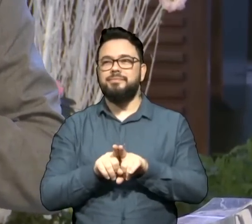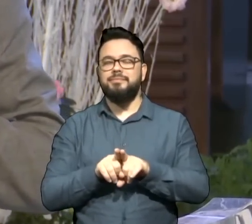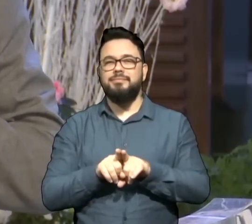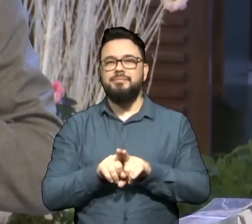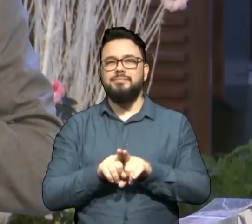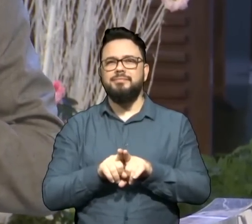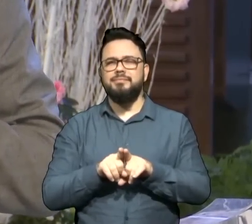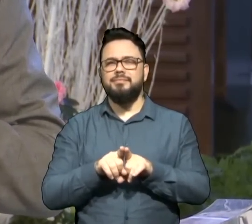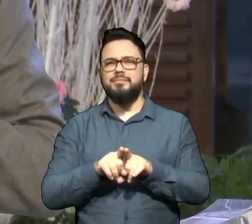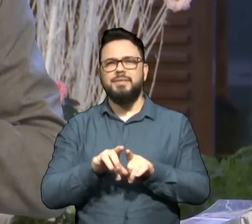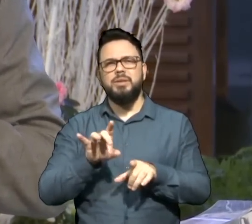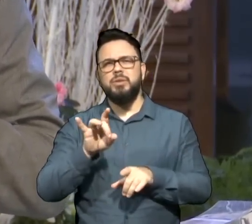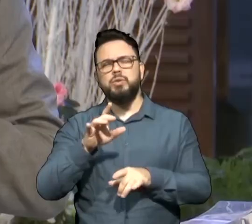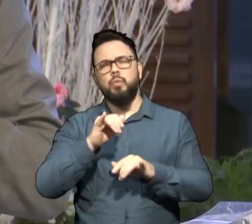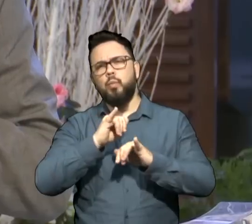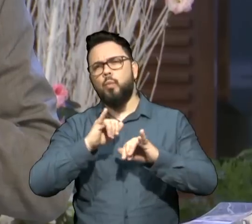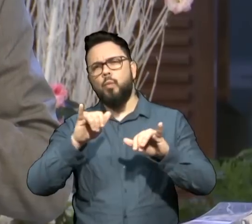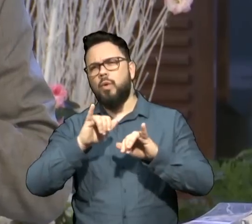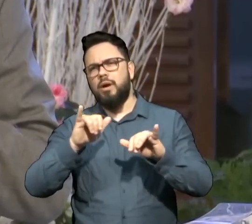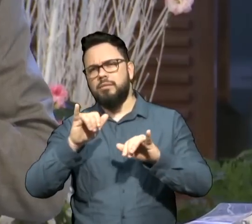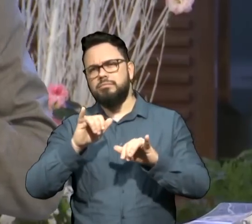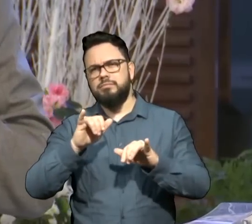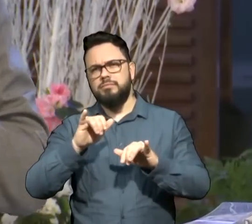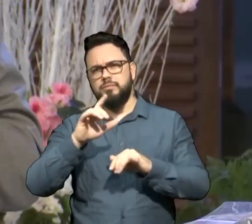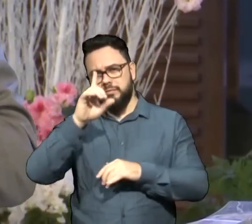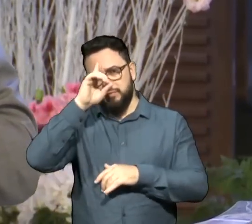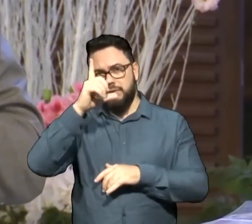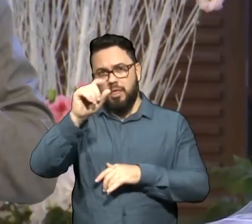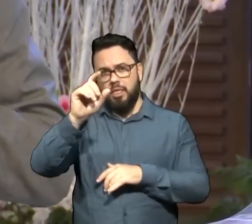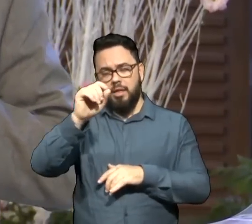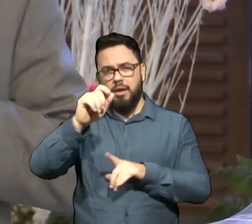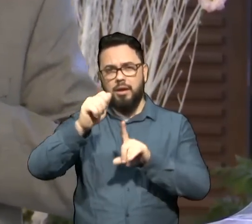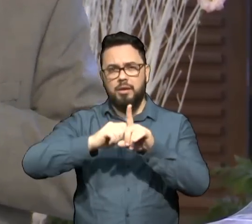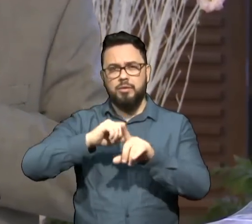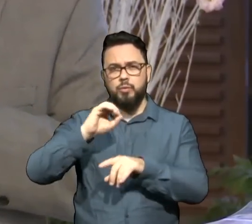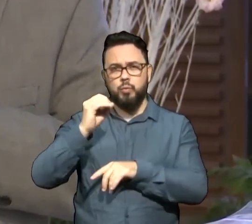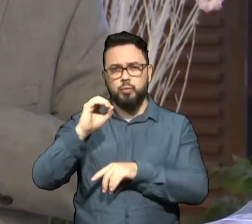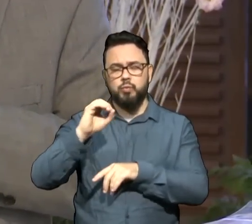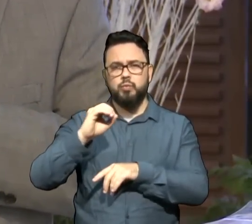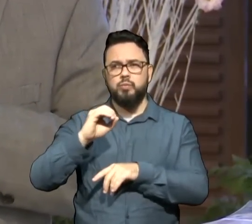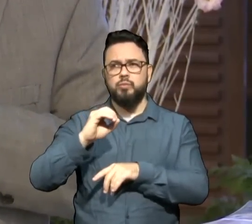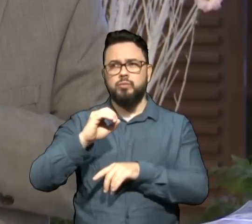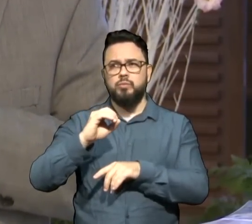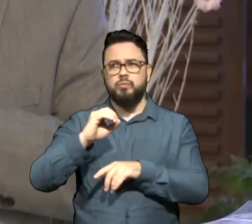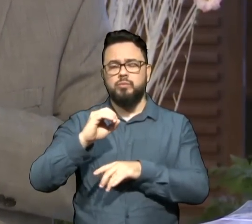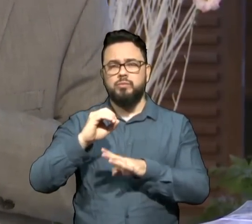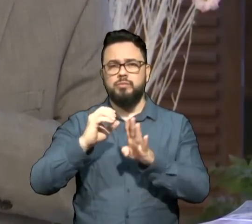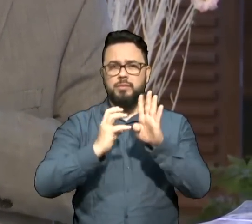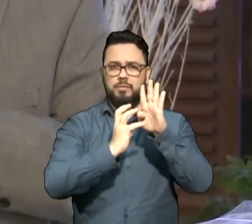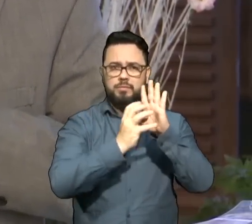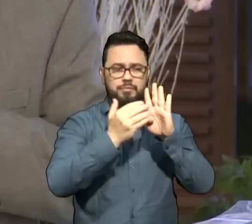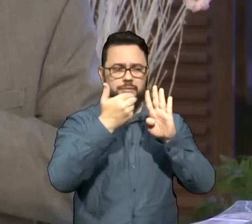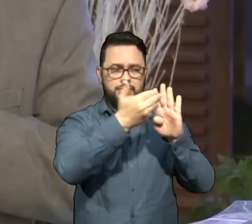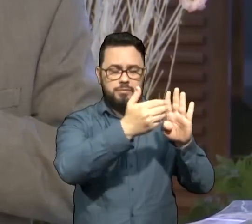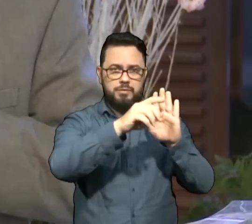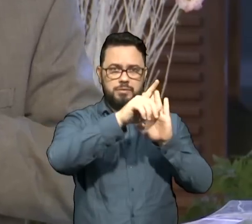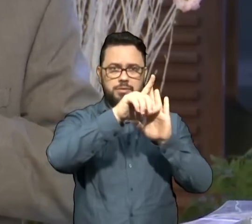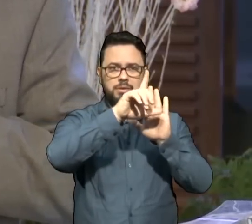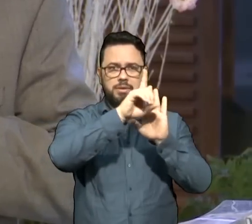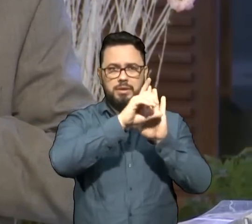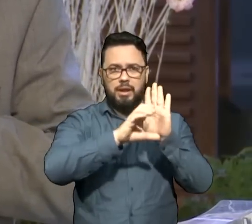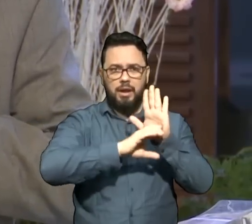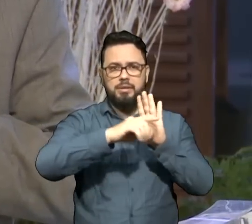deixe-me fazer apenas alguns anúncios no dia 10 de outubro o aros do Rei versão ano 70 estará de novo